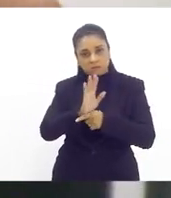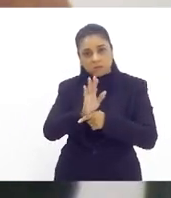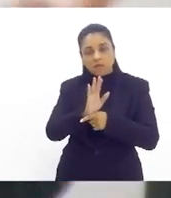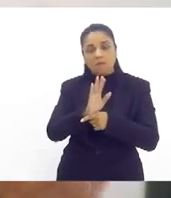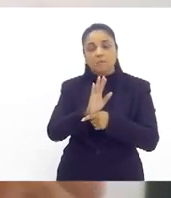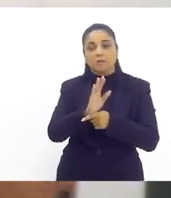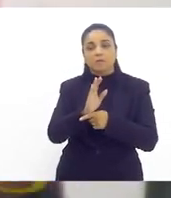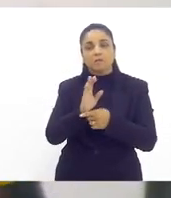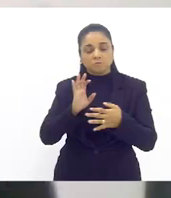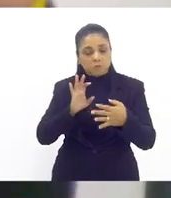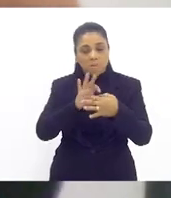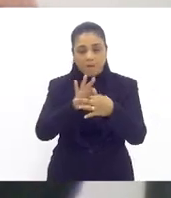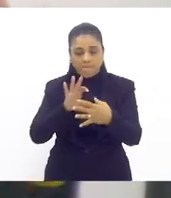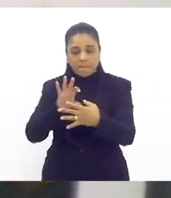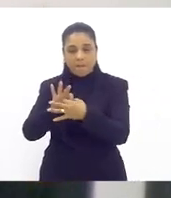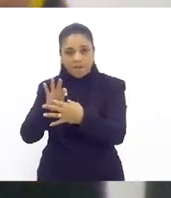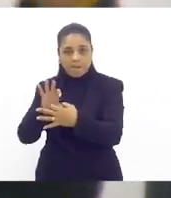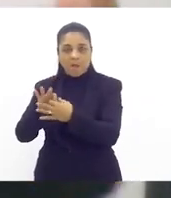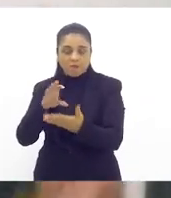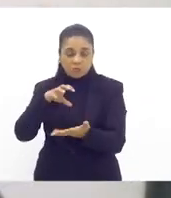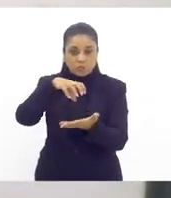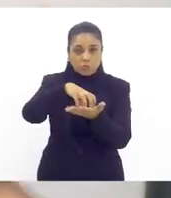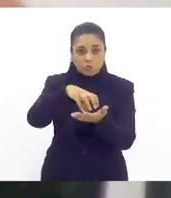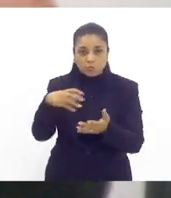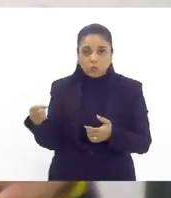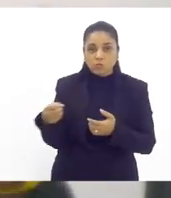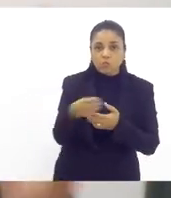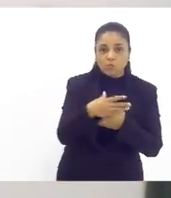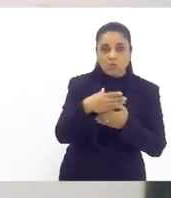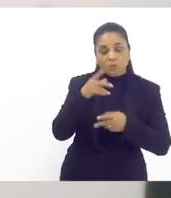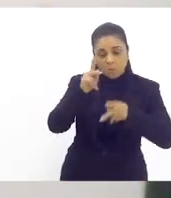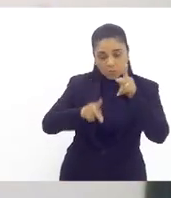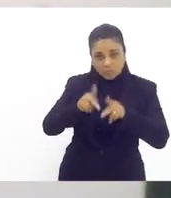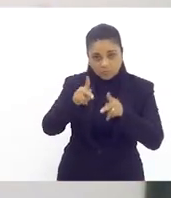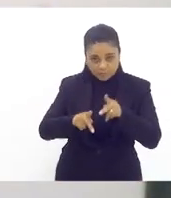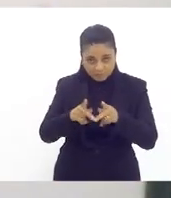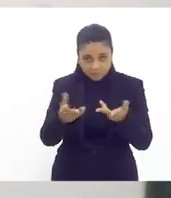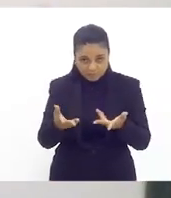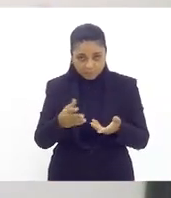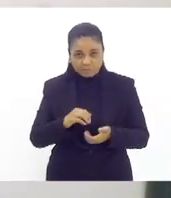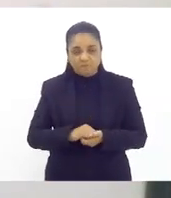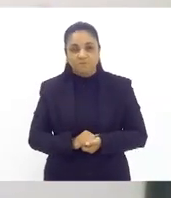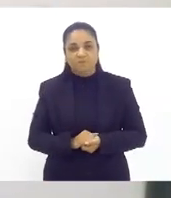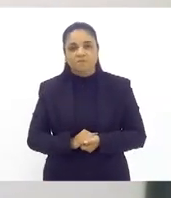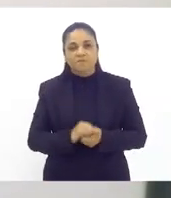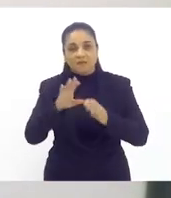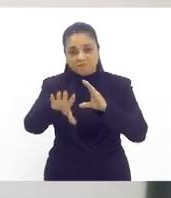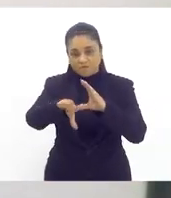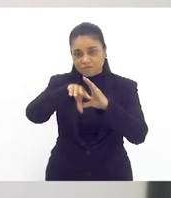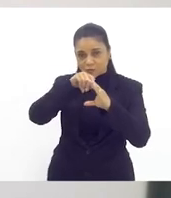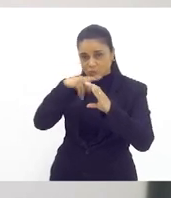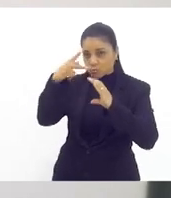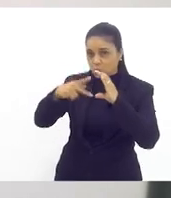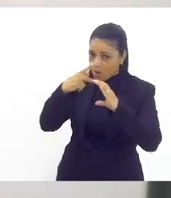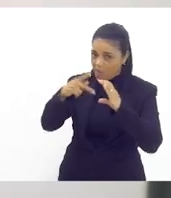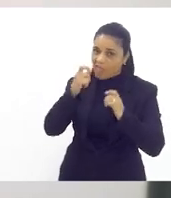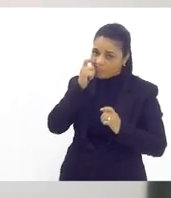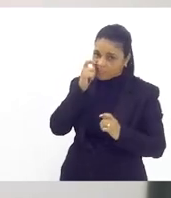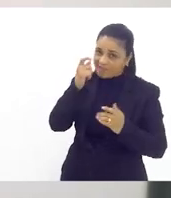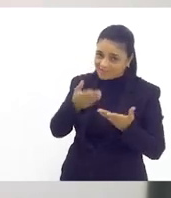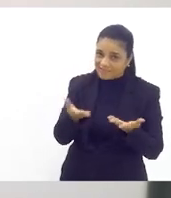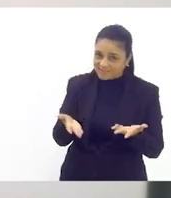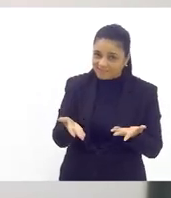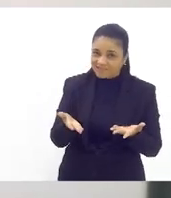estava vinculadas e isso sim é que vai gerar um lucro novo audiovisual popular e periférico muito mais interessante falando dessa maneira Então